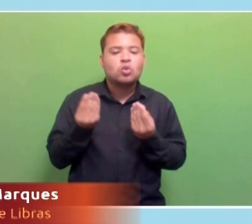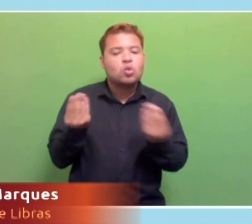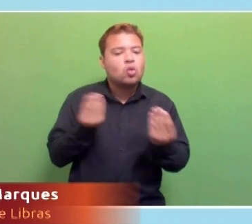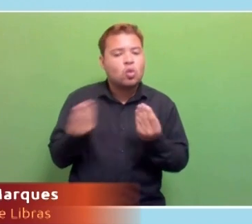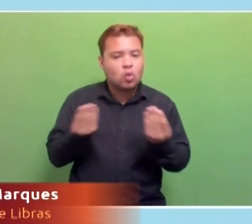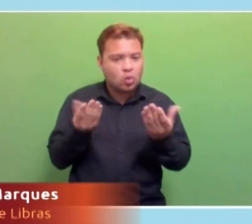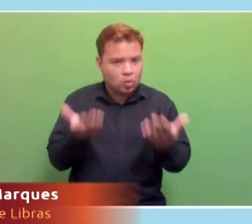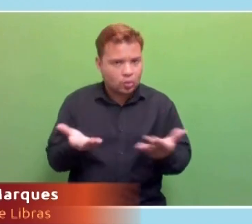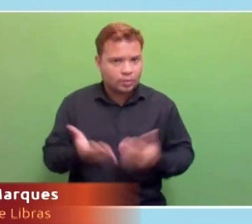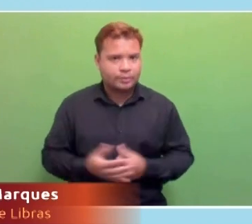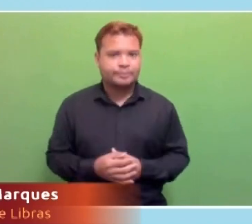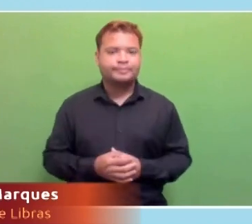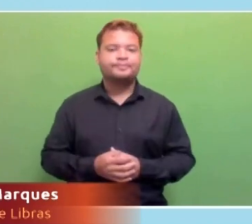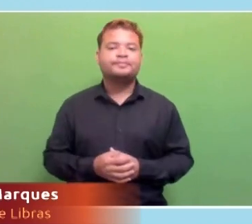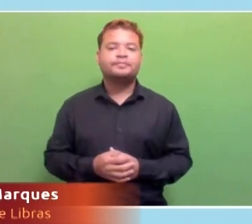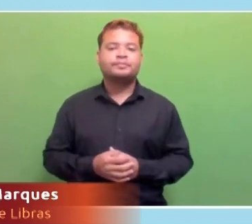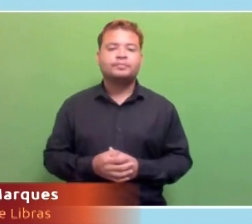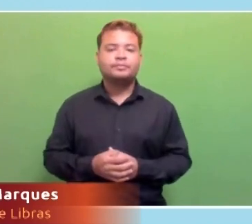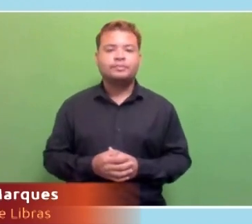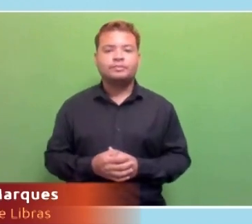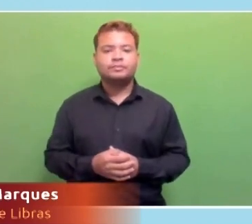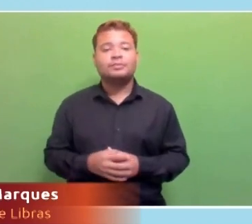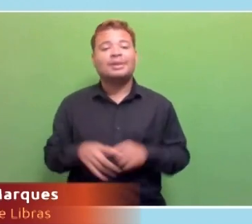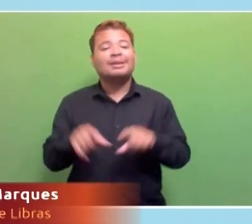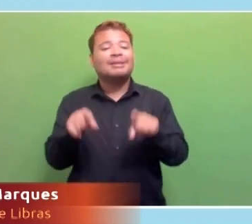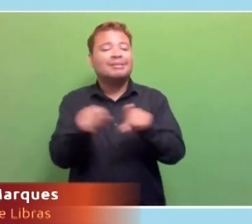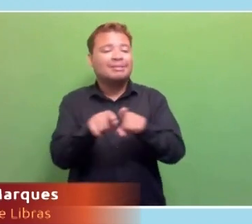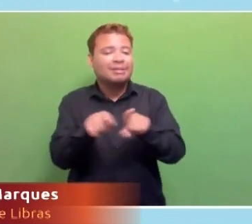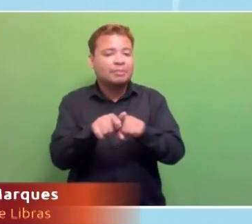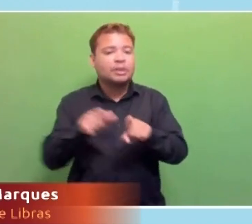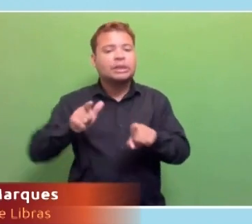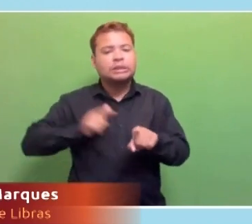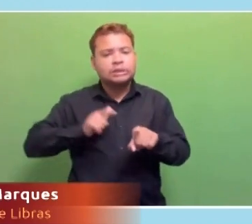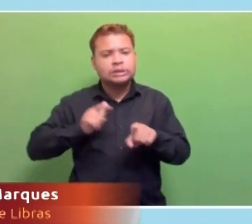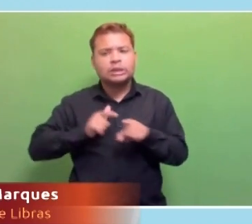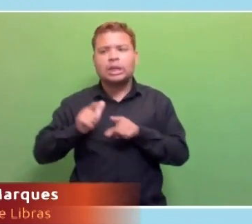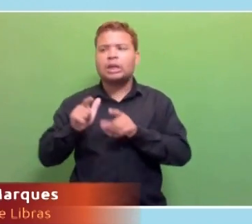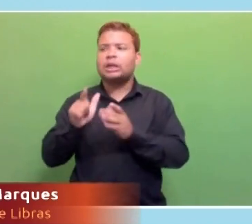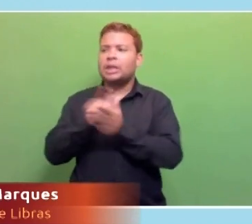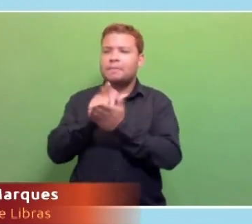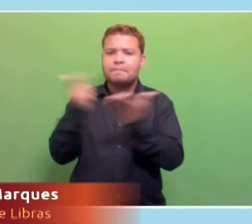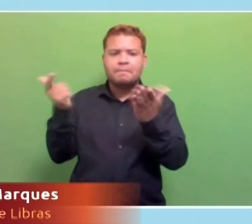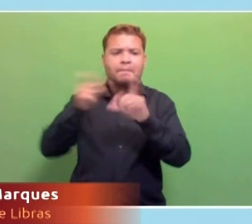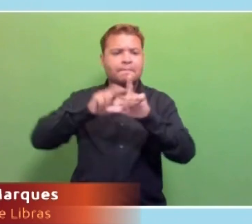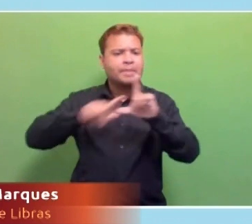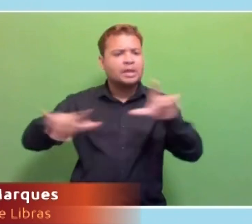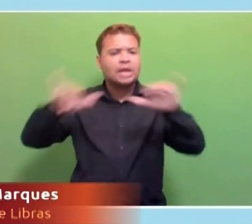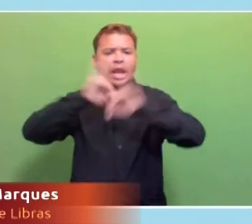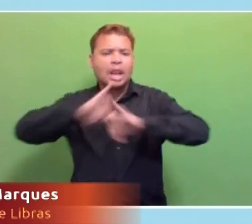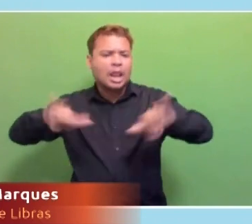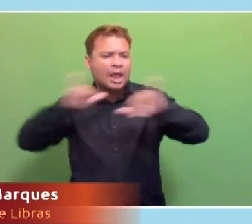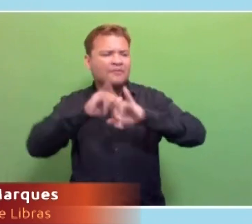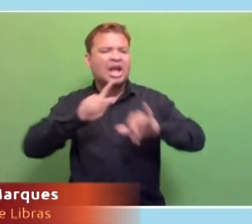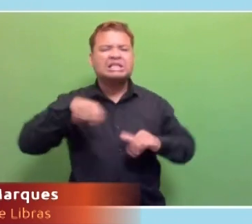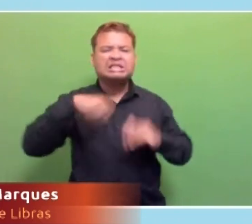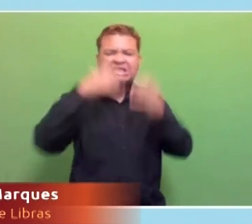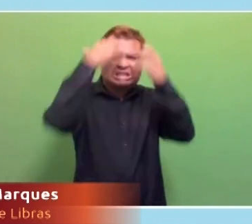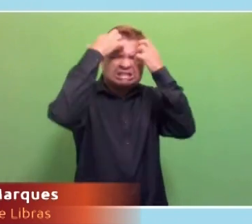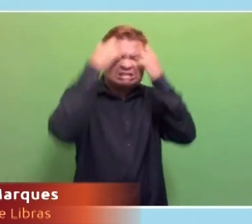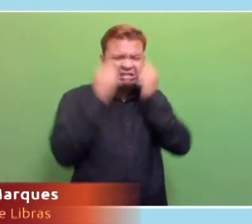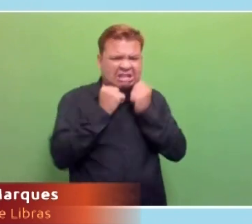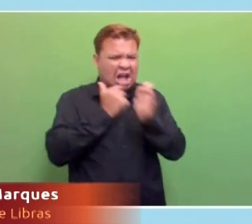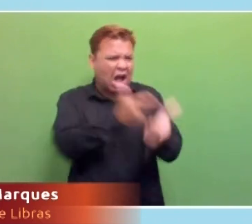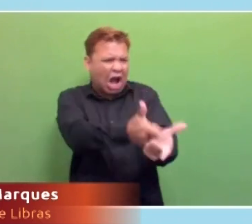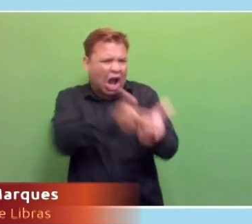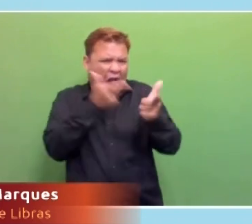e há aí alguns veículos, inclusive de imprensa, que falam de ações terroristas. A gente pode considerar assim o